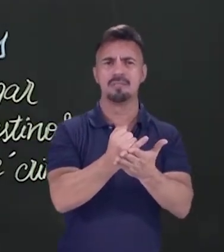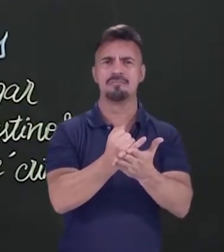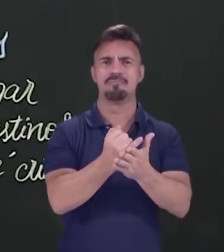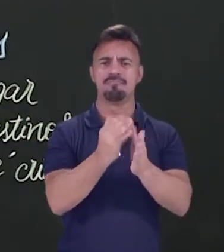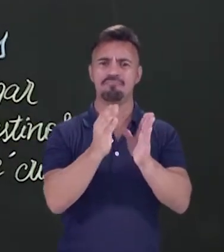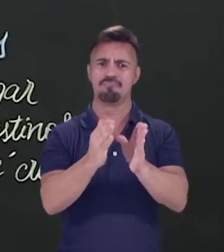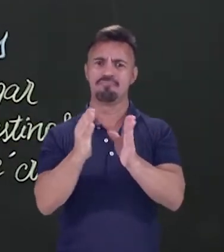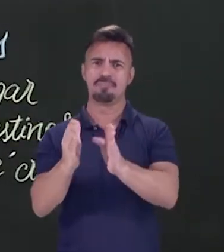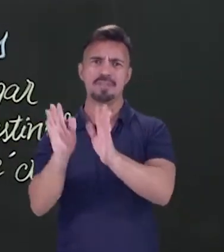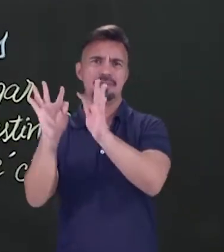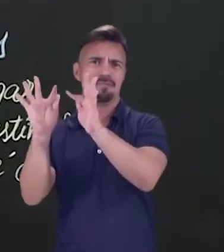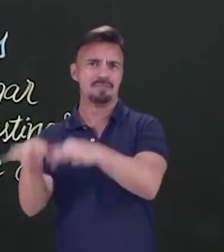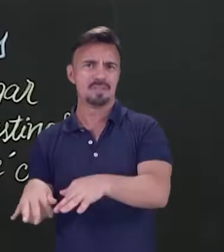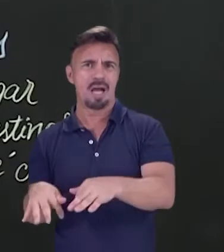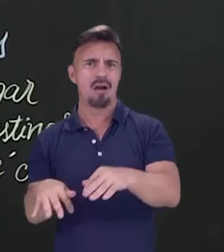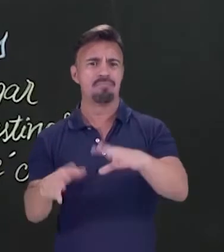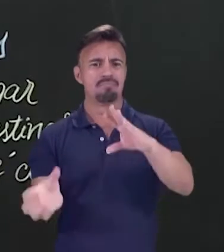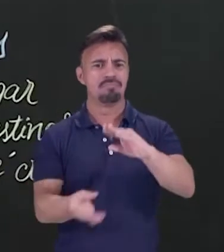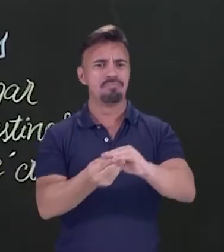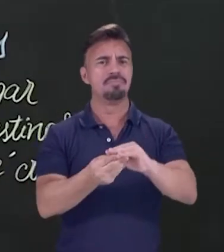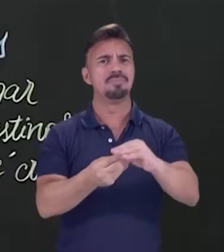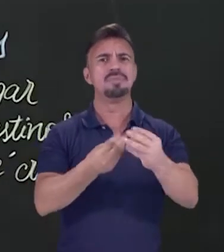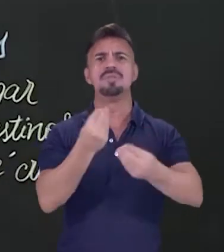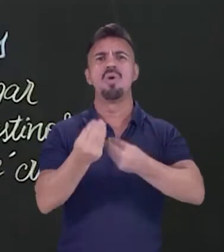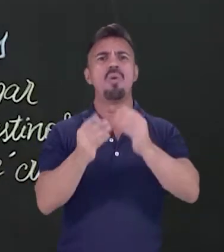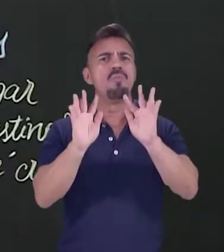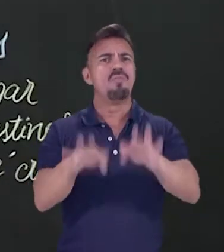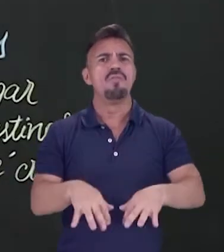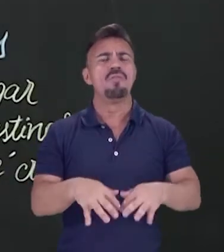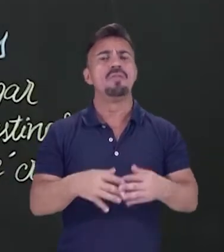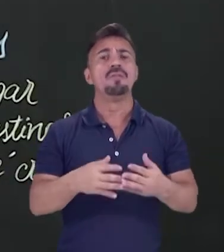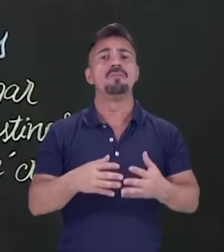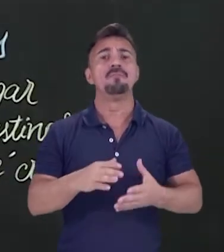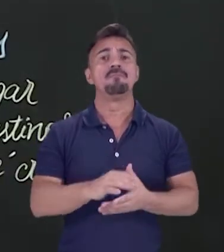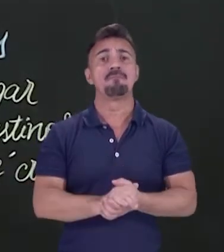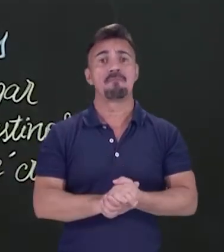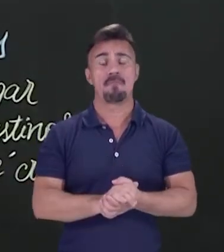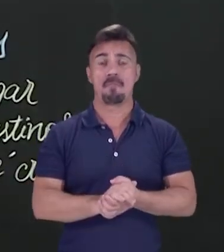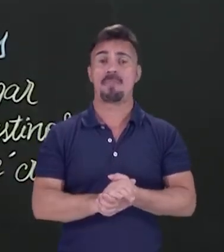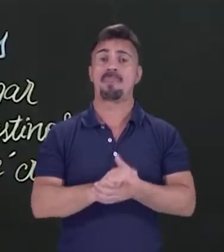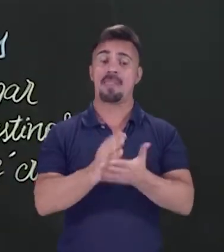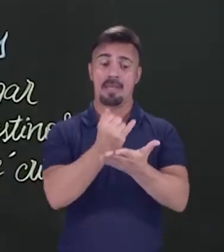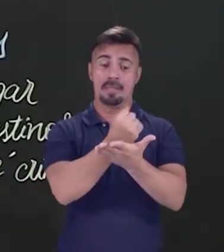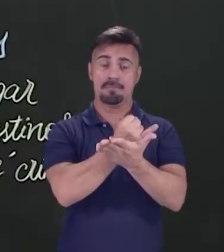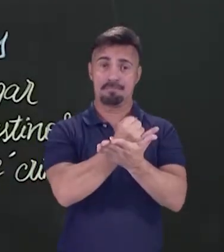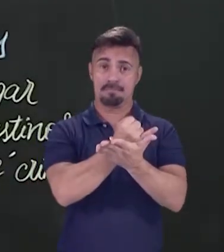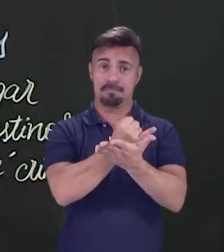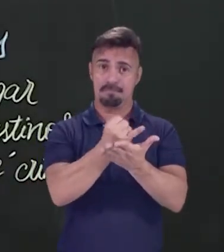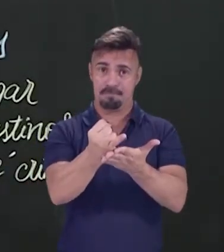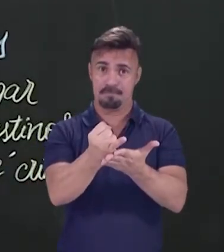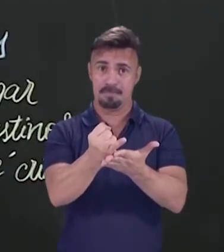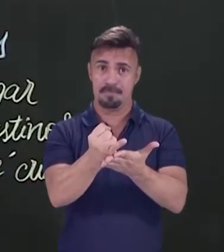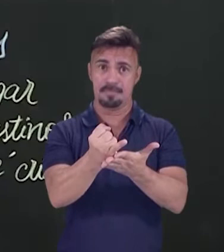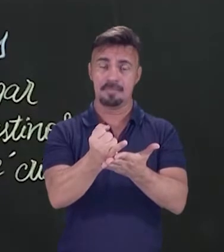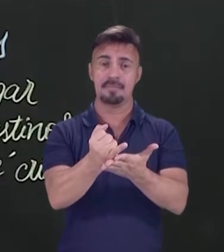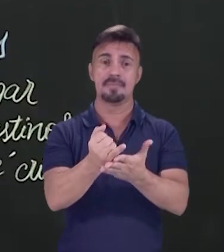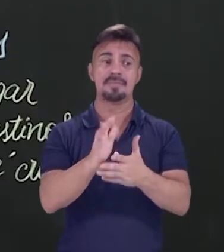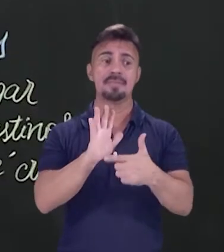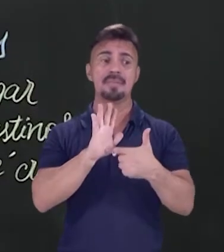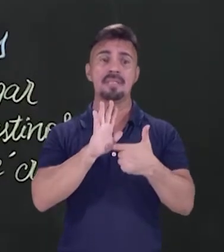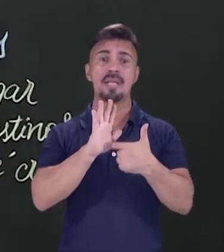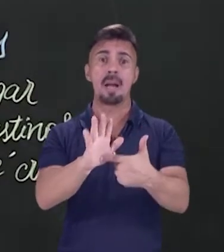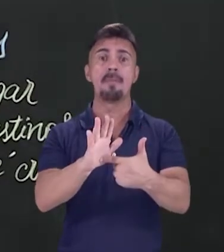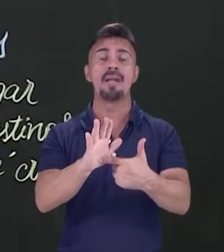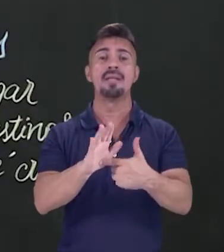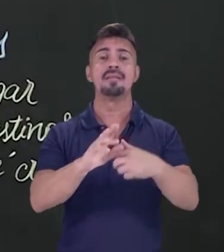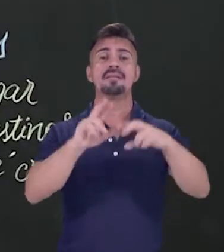uma dessas partes tem suas particularidades e é importante que a gente compreenda cada uma delas. Na introdução, você traz a